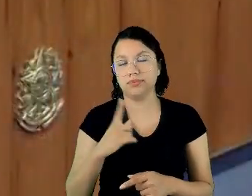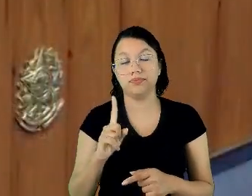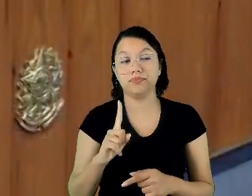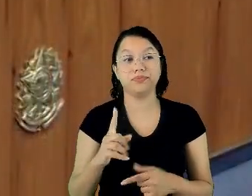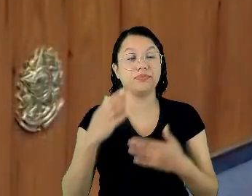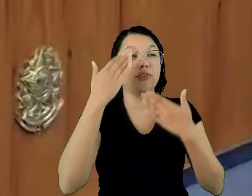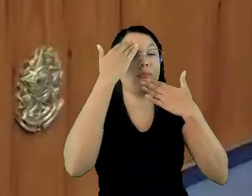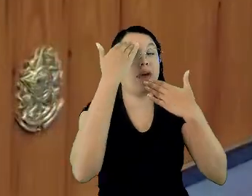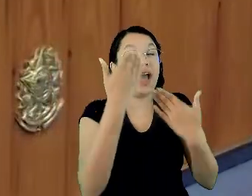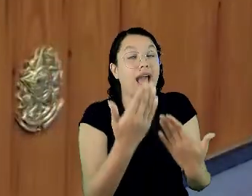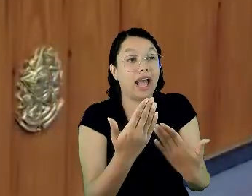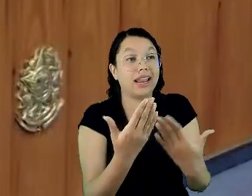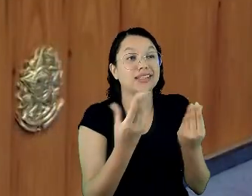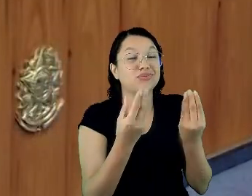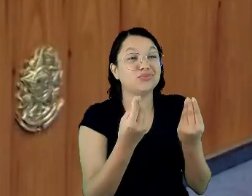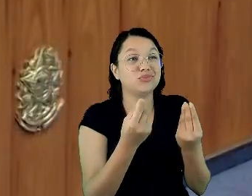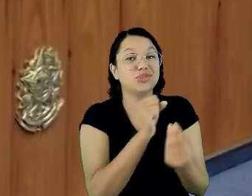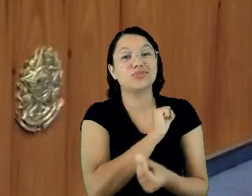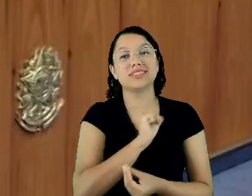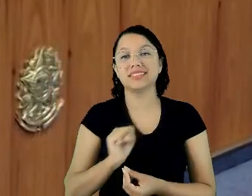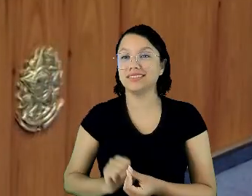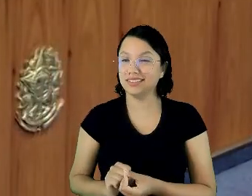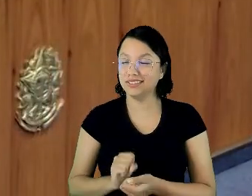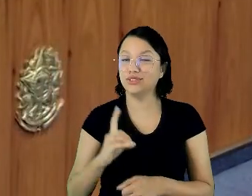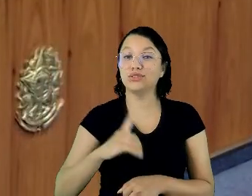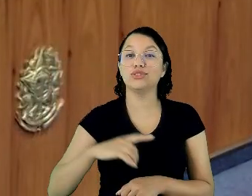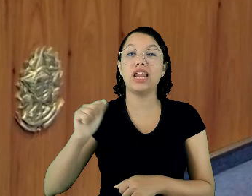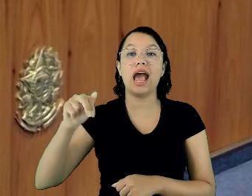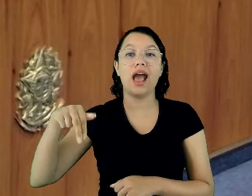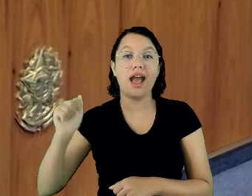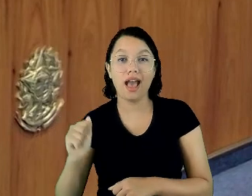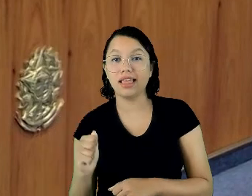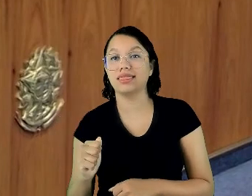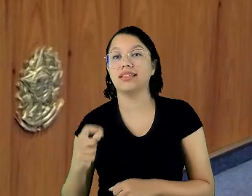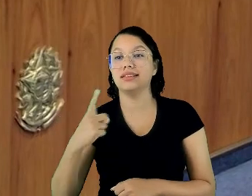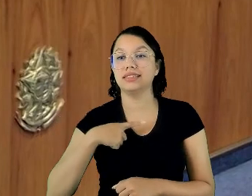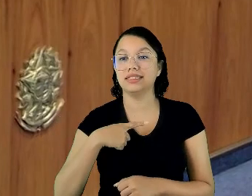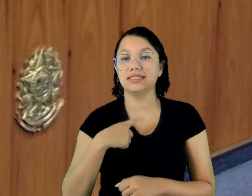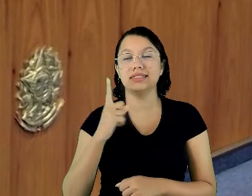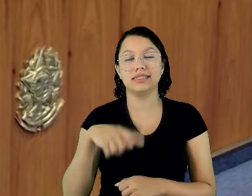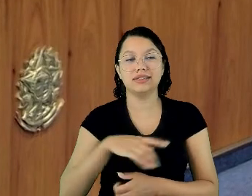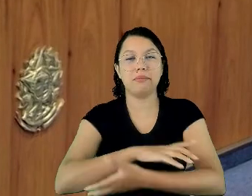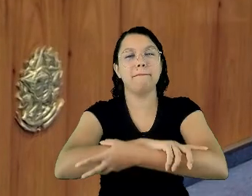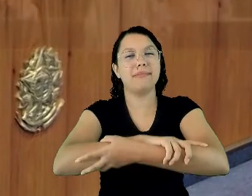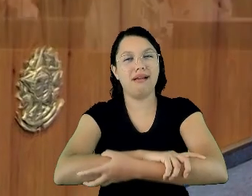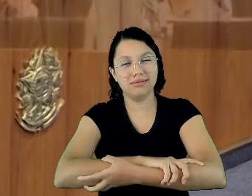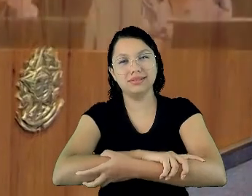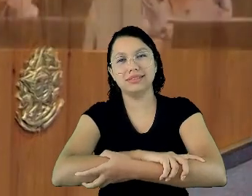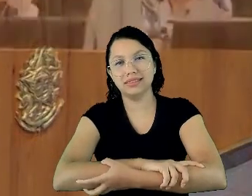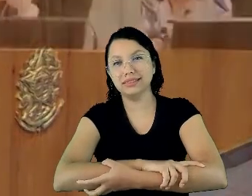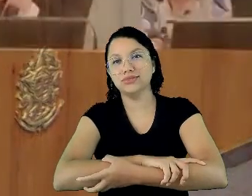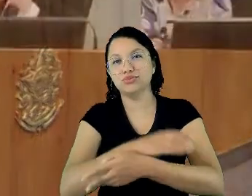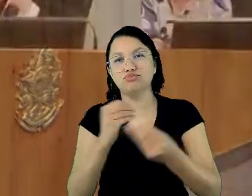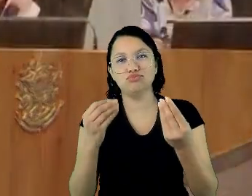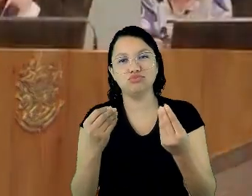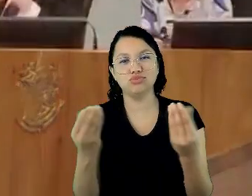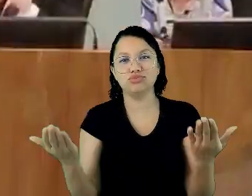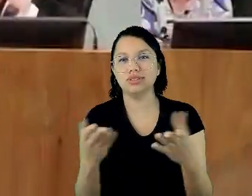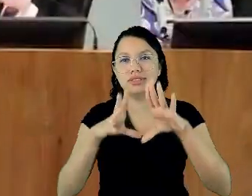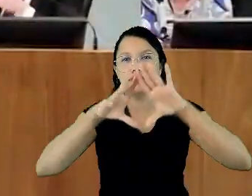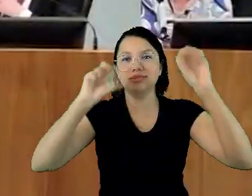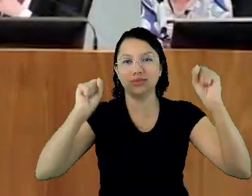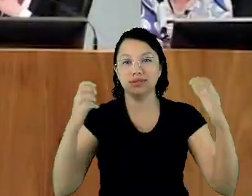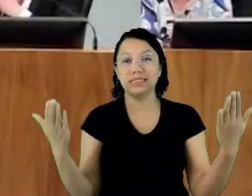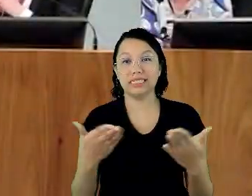Trade, à doutora Ana Carolina, têm sido muito parceiros do nosso tribunal nessa luta da ampliação,